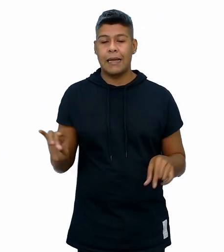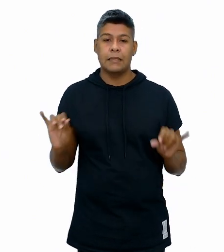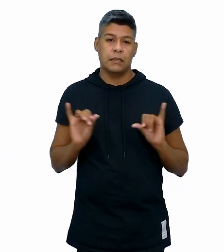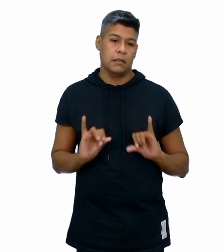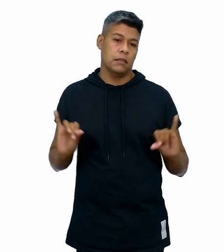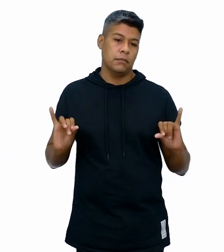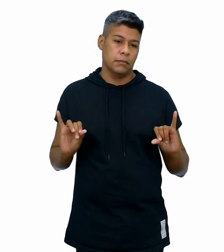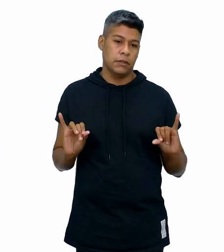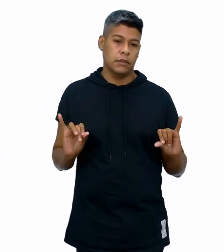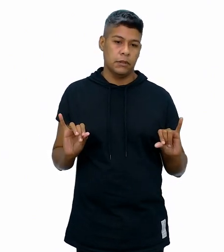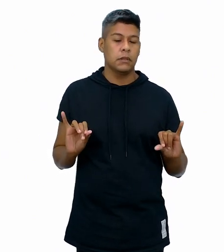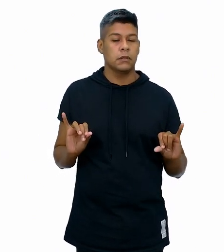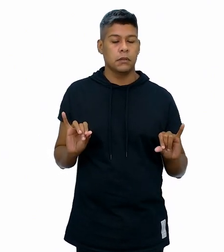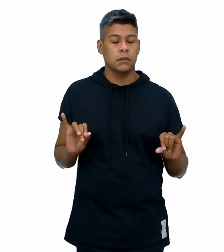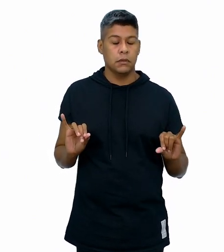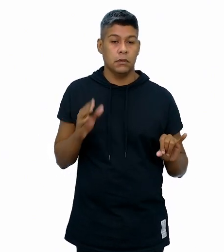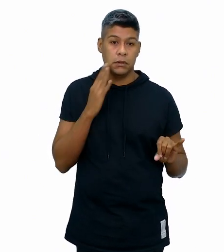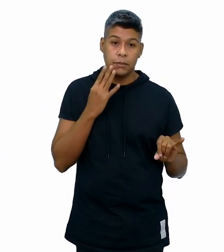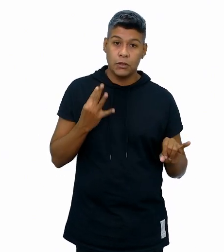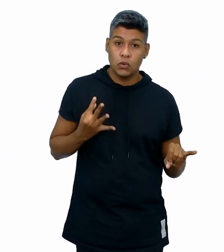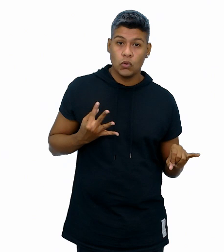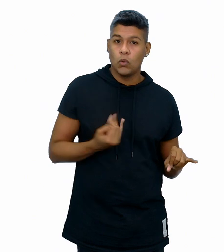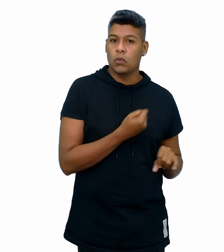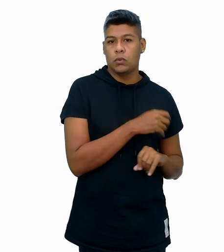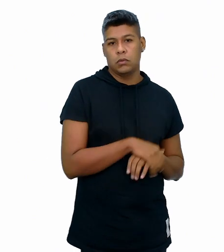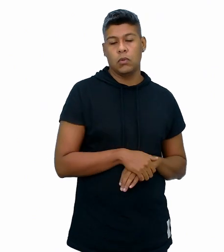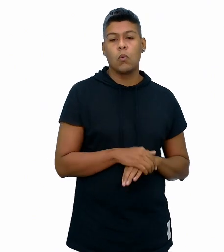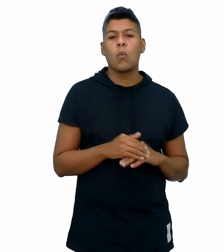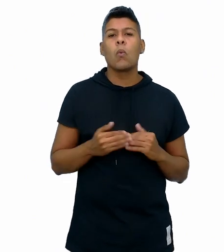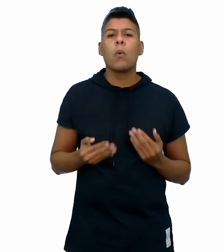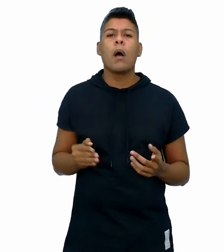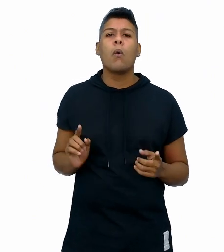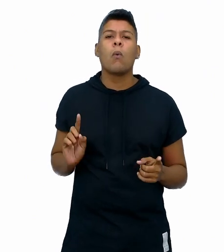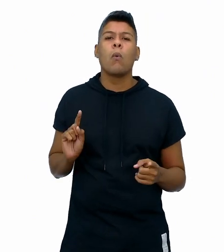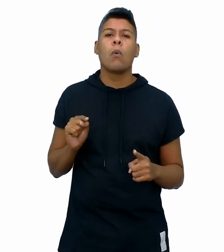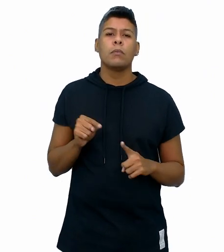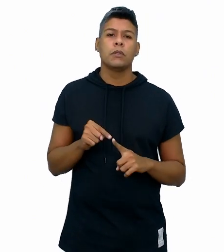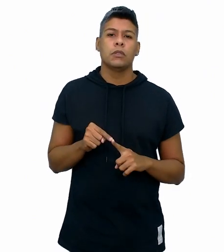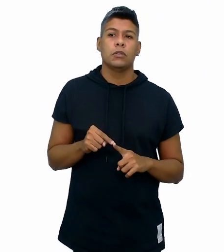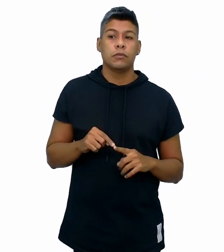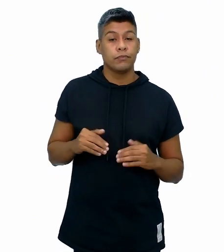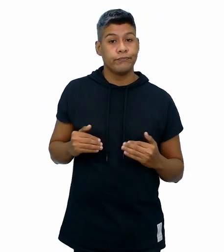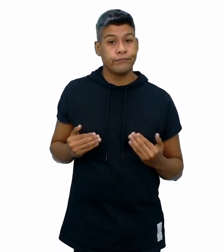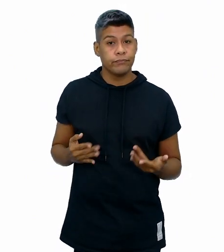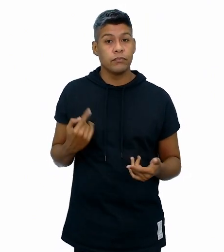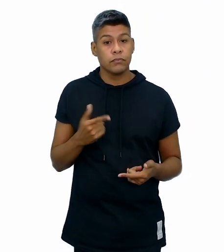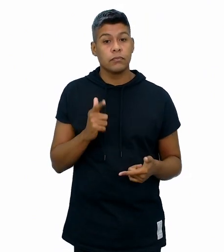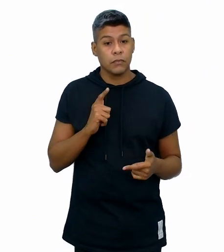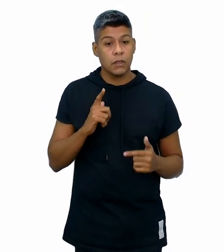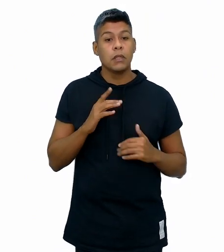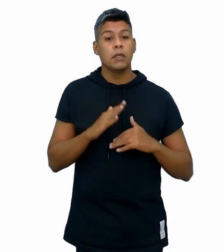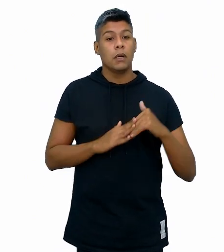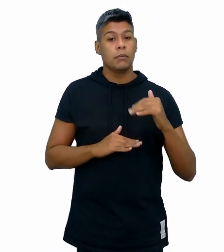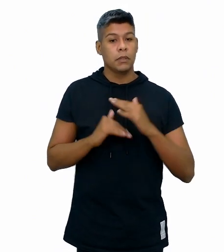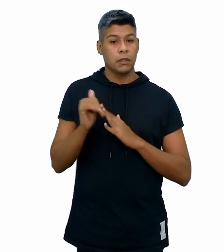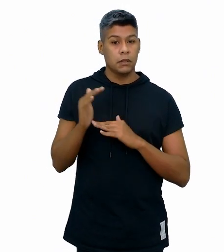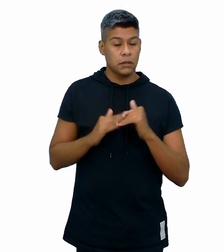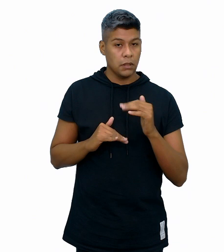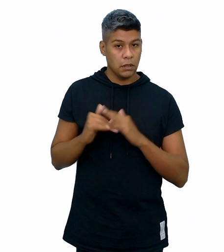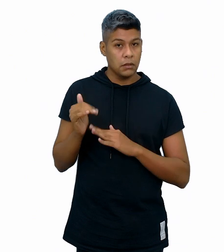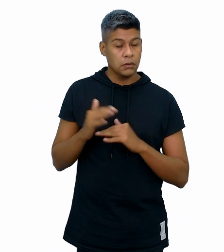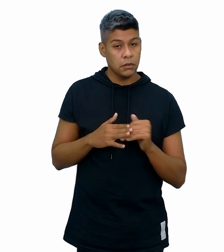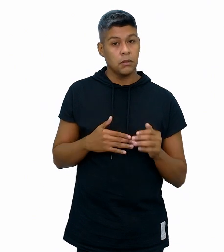campanha, né, e das campanhas como um todo, né, qual o objetivo. Então, nós temos as habilidades que